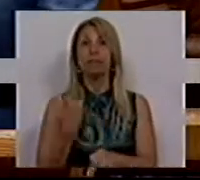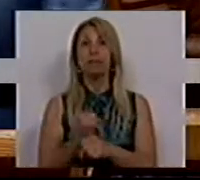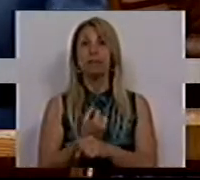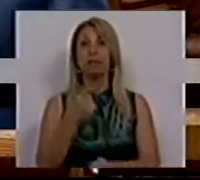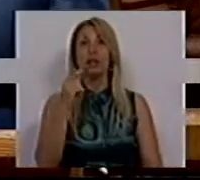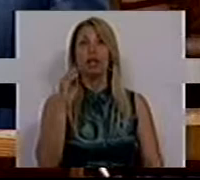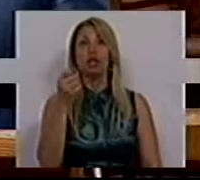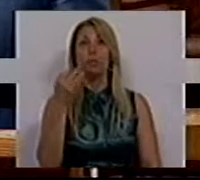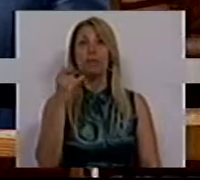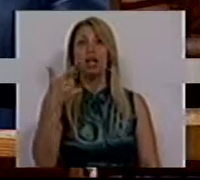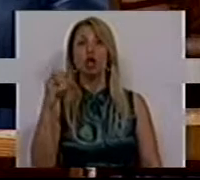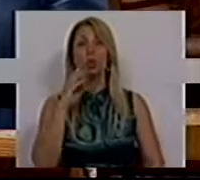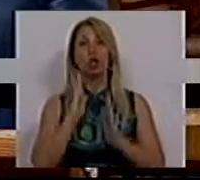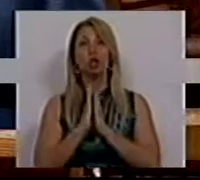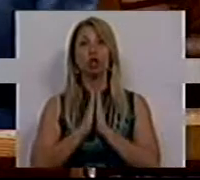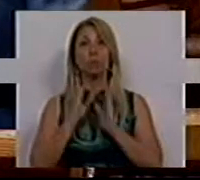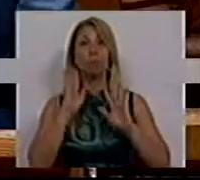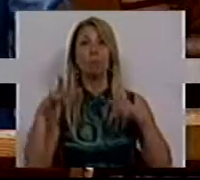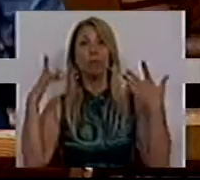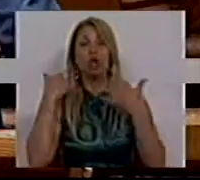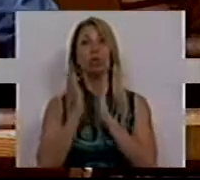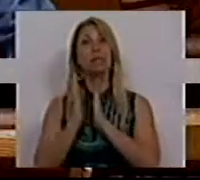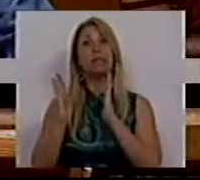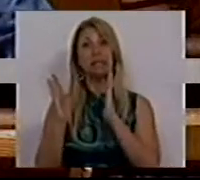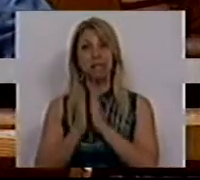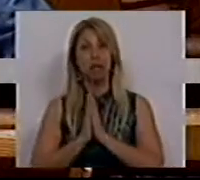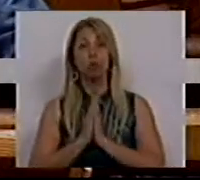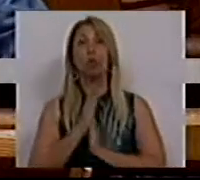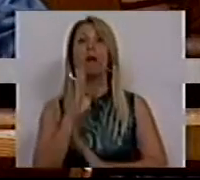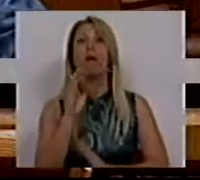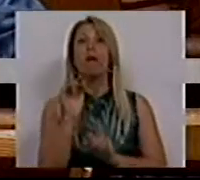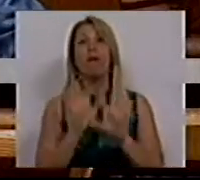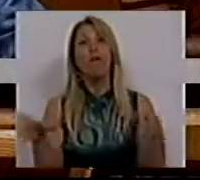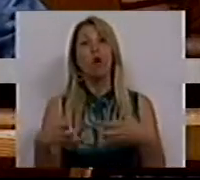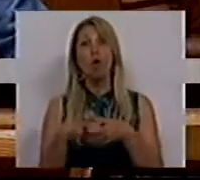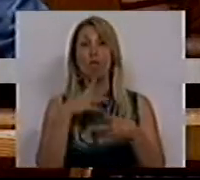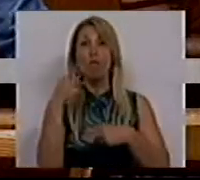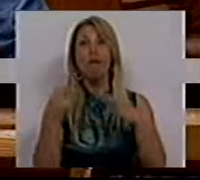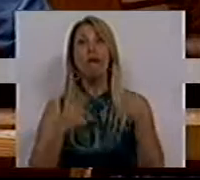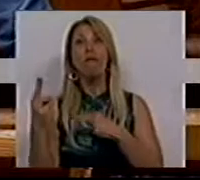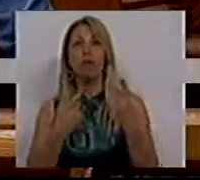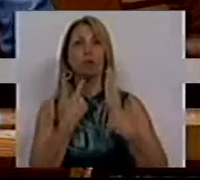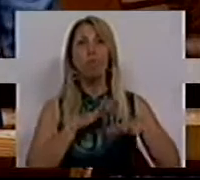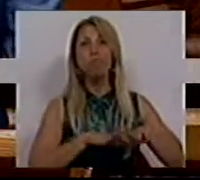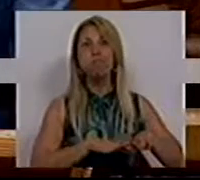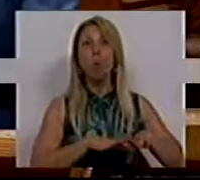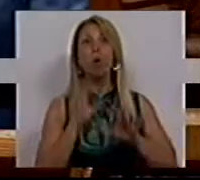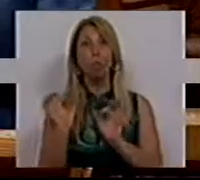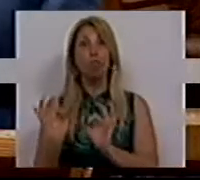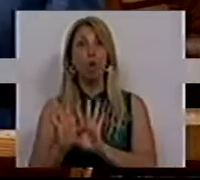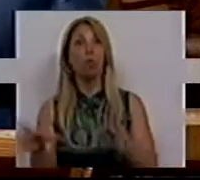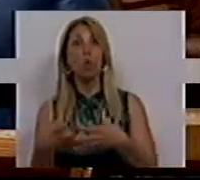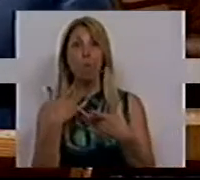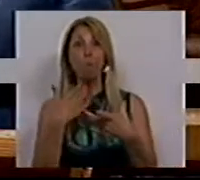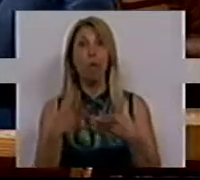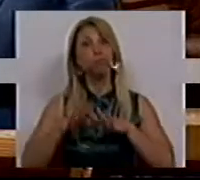Santo Financial Group estão suspensas. O próprio grupo pediu a suspensão da negociação das suas ações.